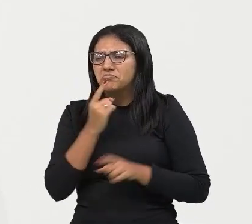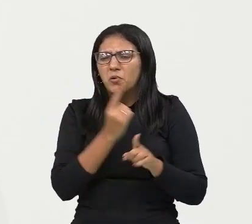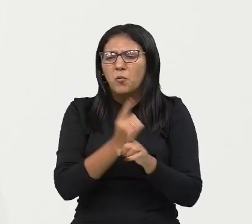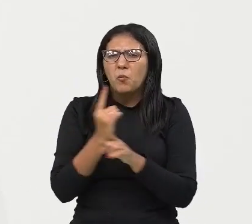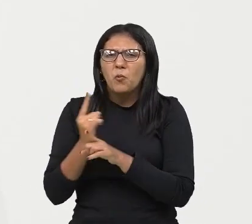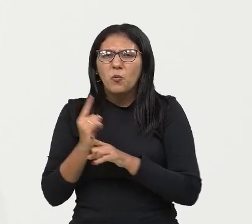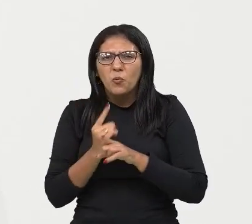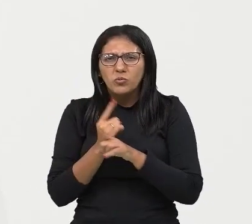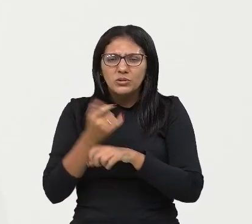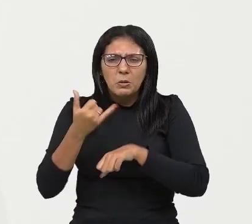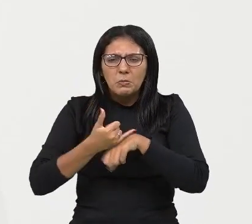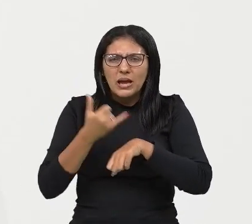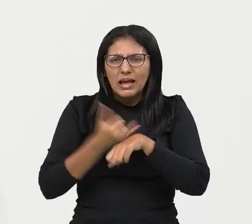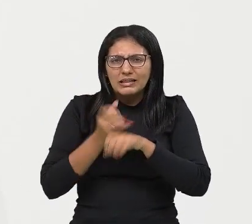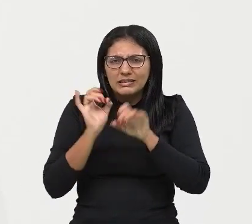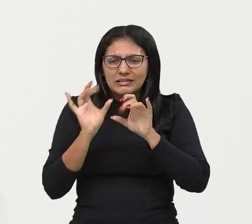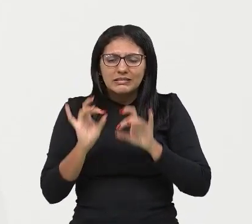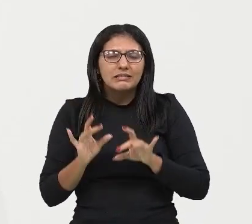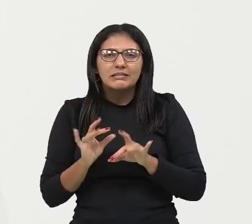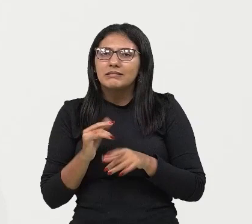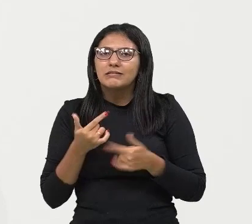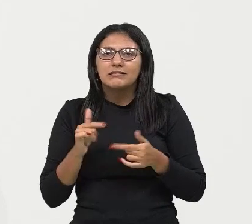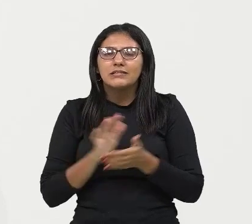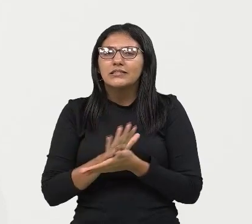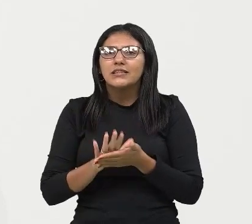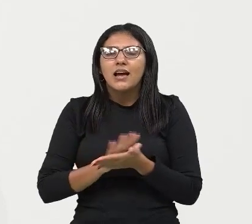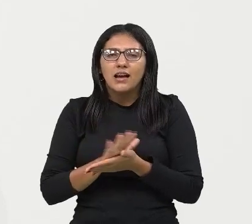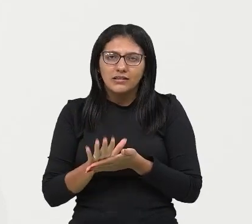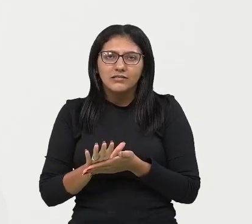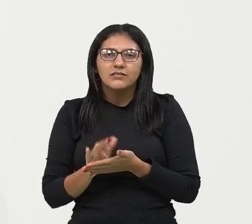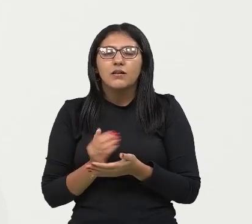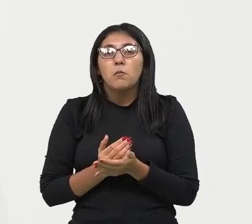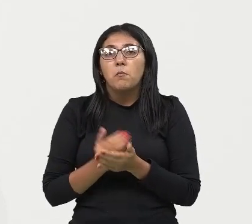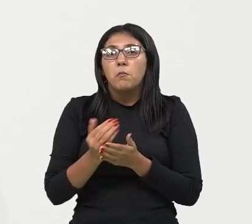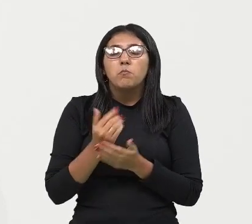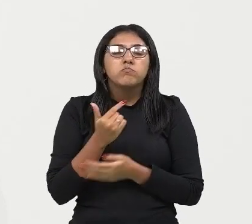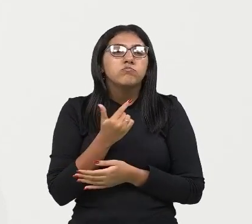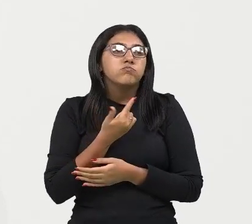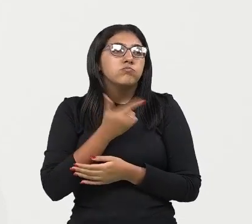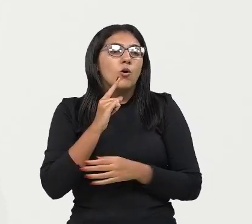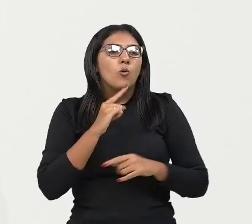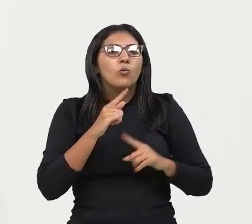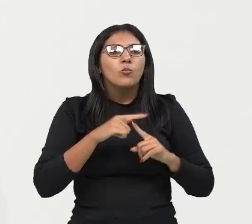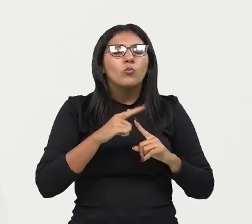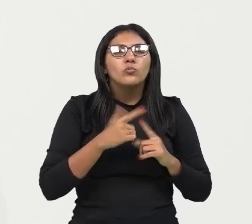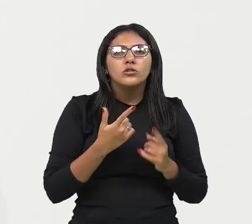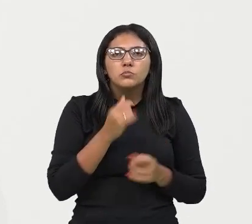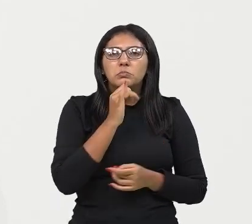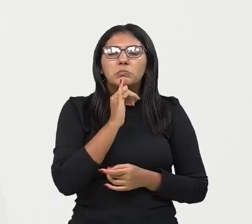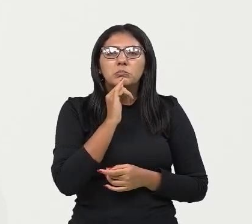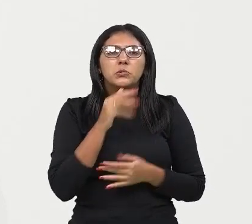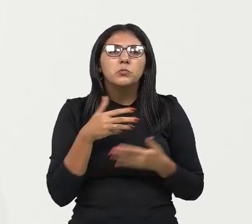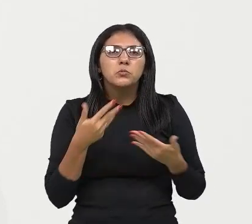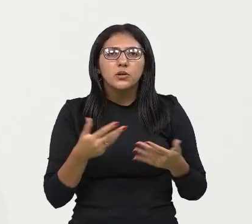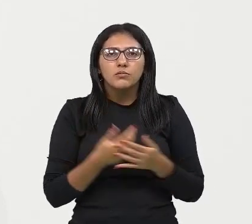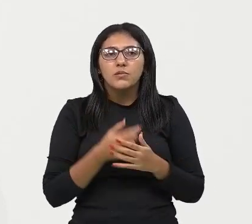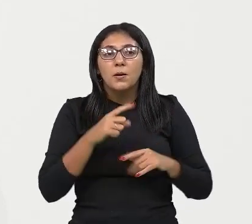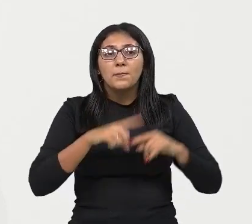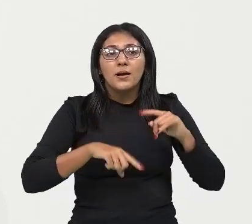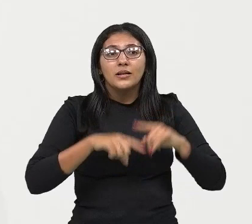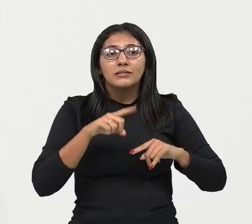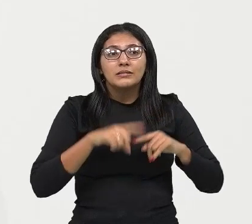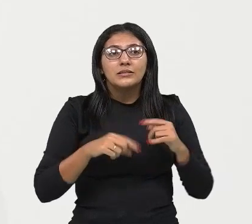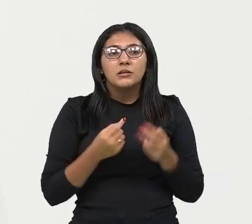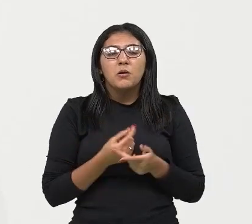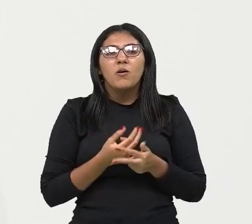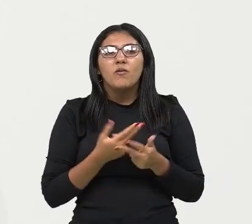metais preciosos que estavam em busca, então eles começam a explorar o quê? Começam a